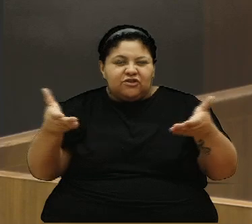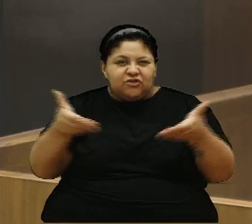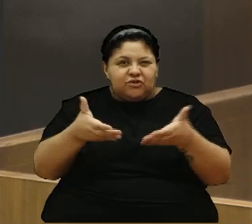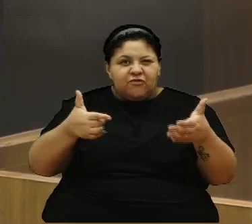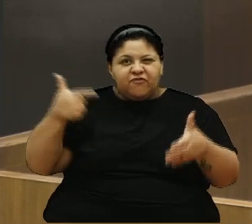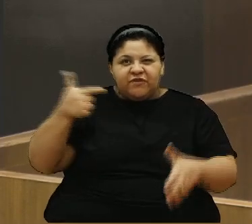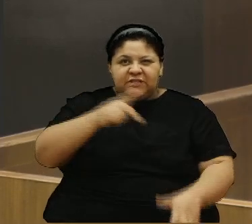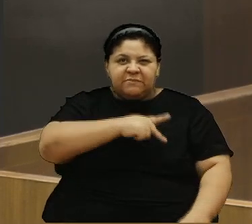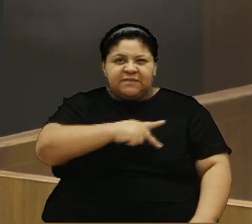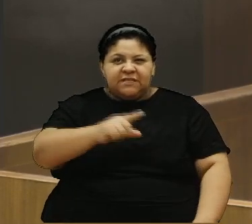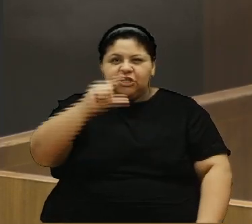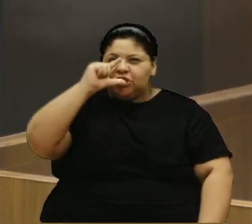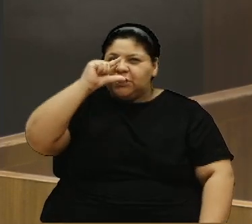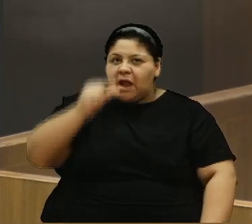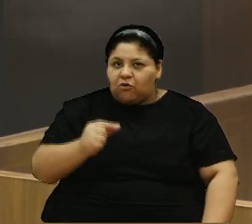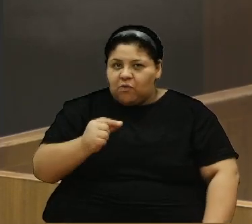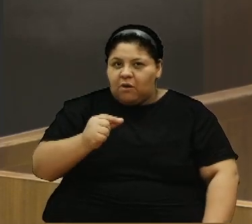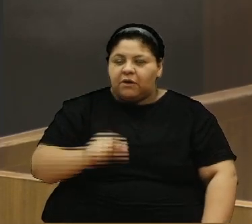Geraldo Alckmin.